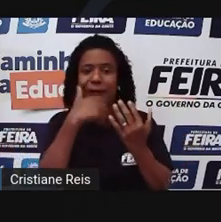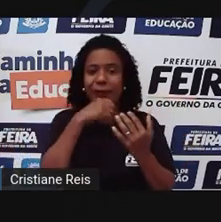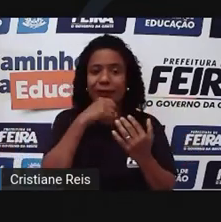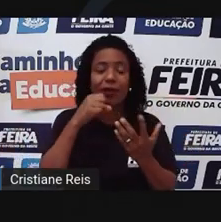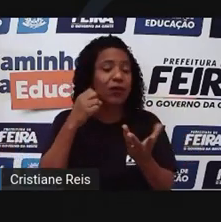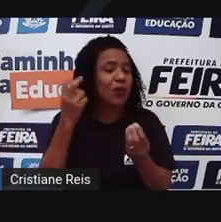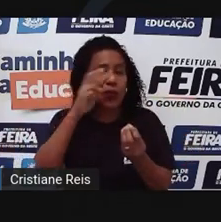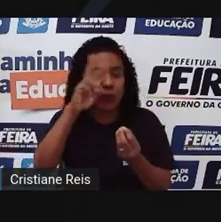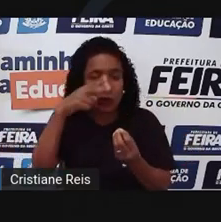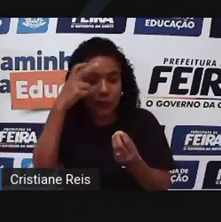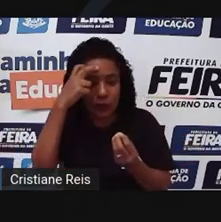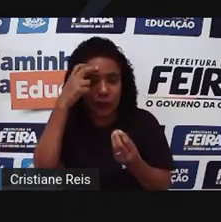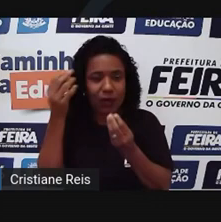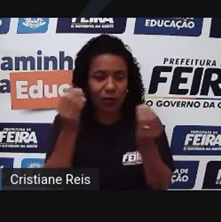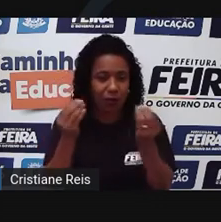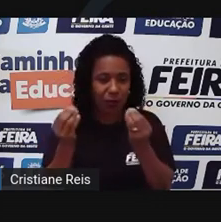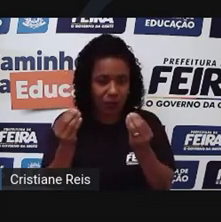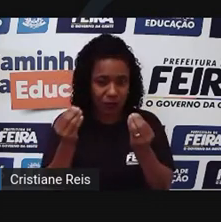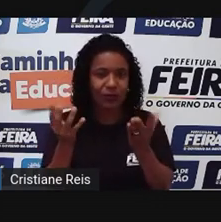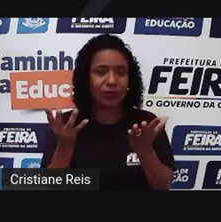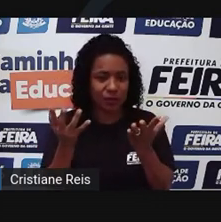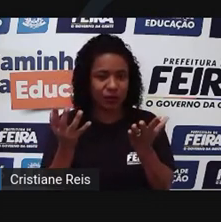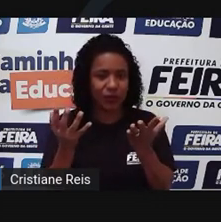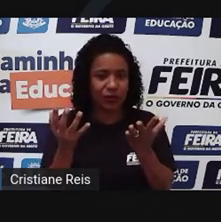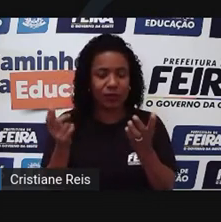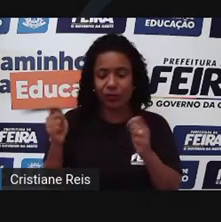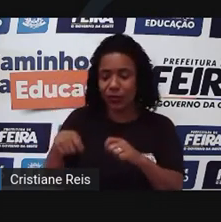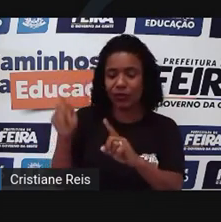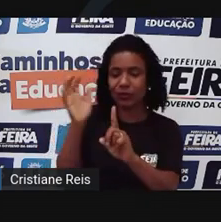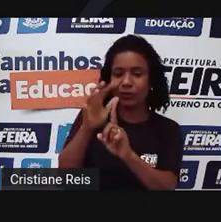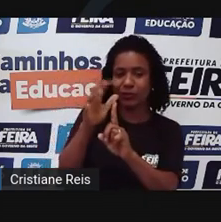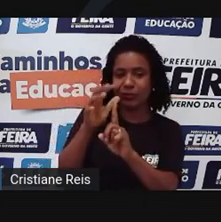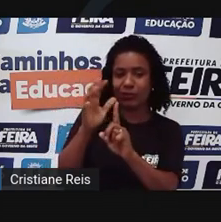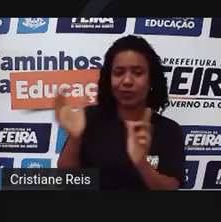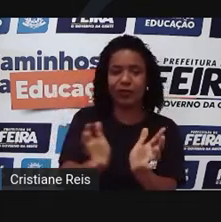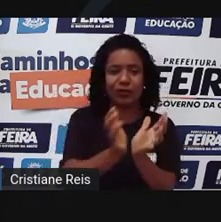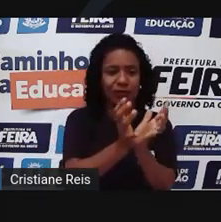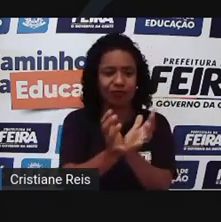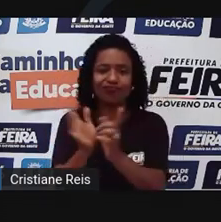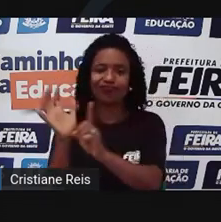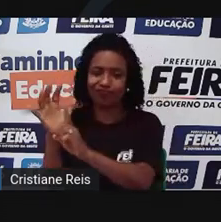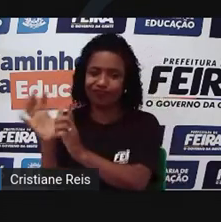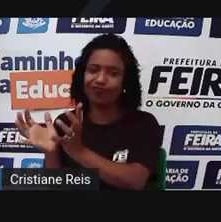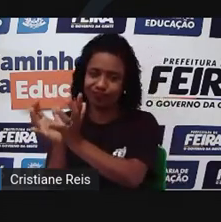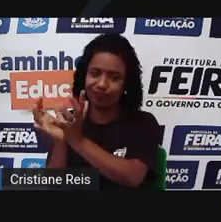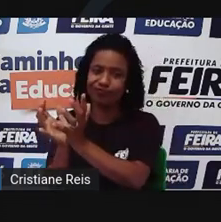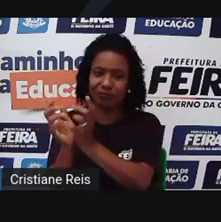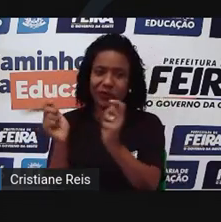que levam essa ideia de grupos vulneráveis na educação.